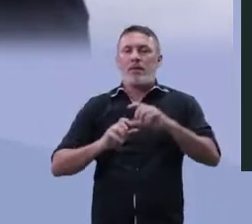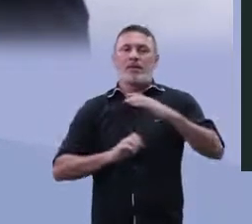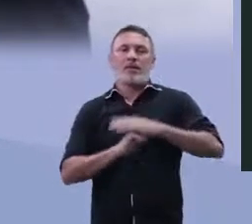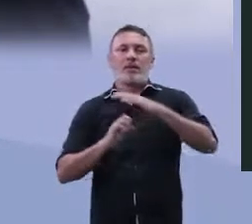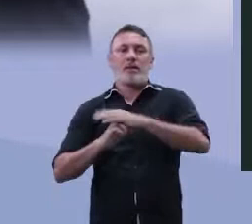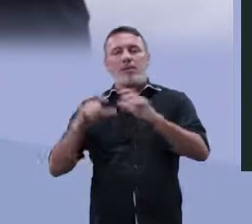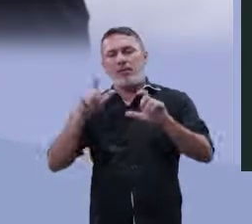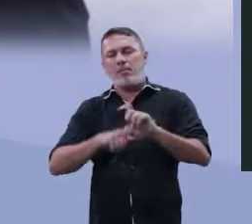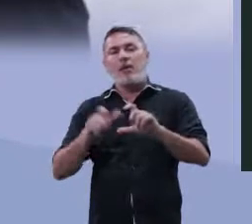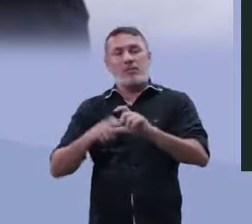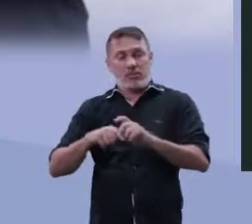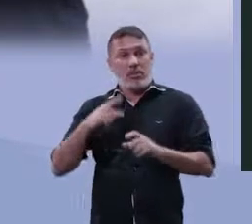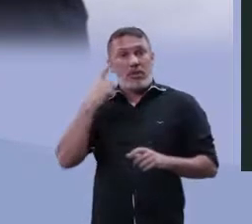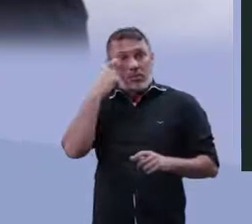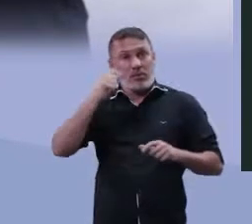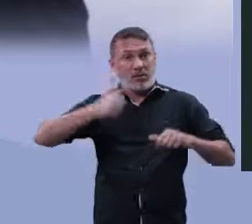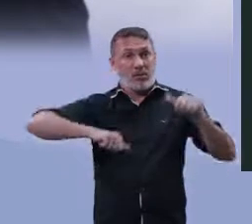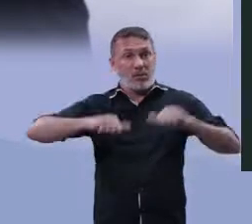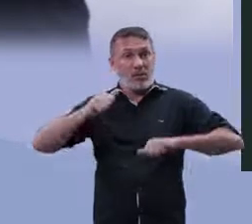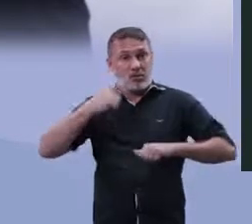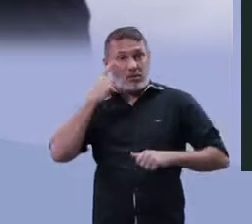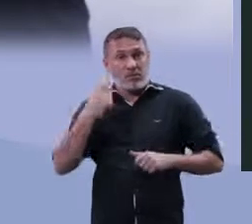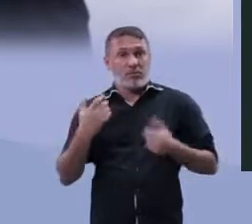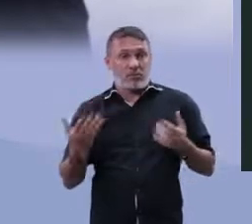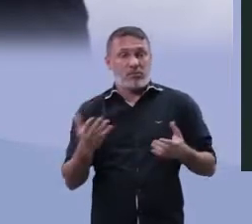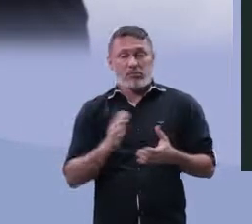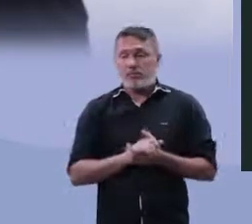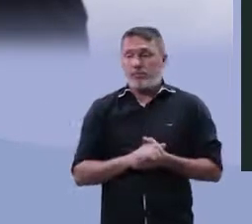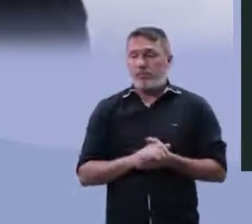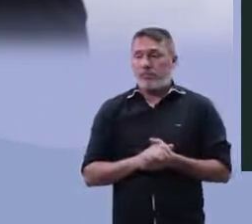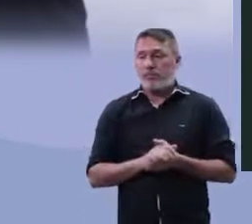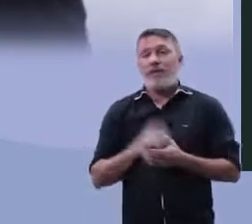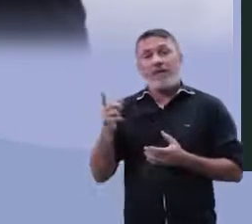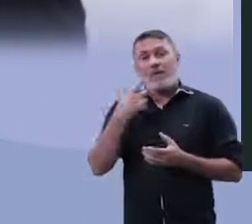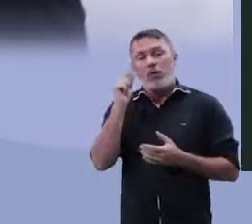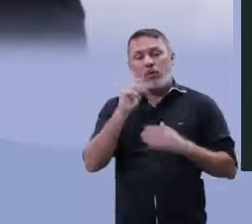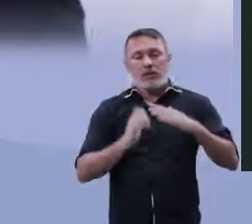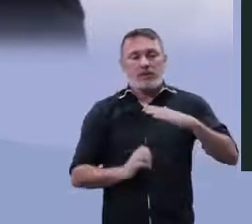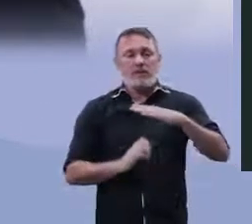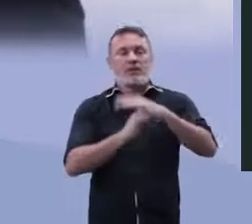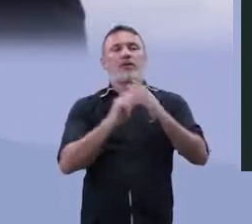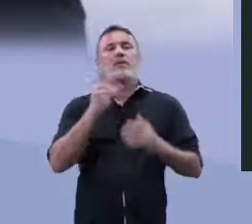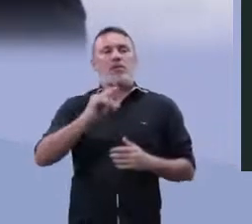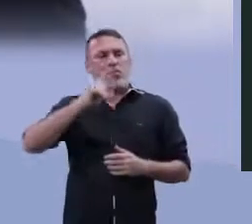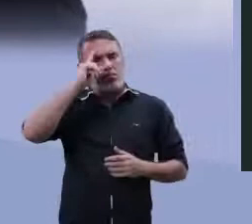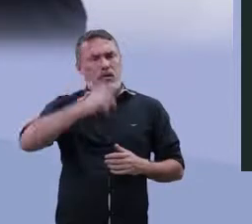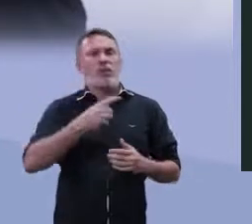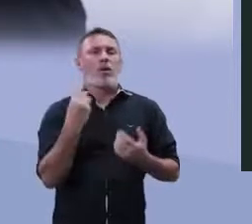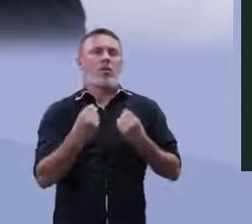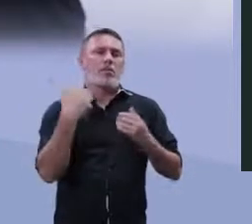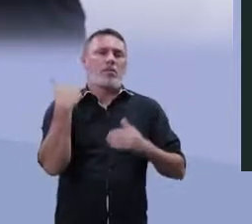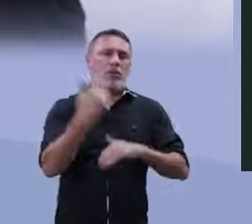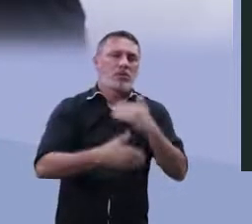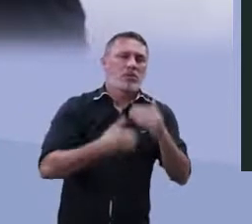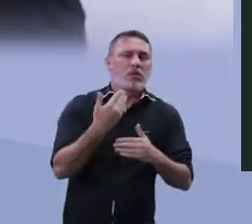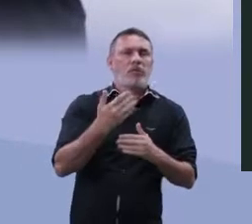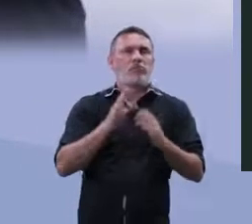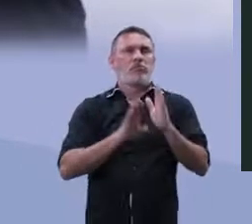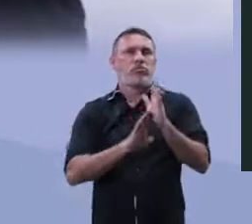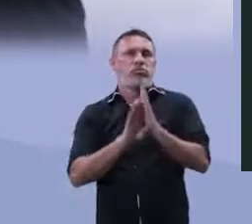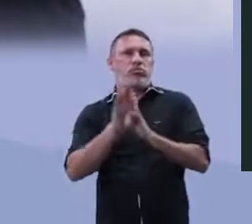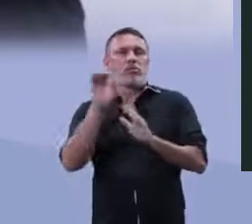do Estado. Olha que interessante essa análise. E aí é o Estado que determina o